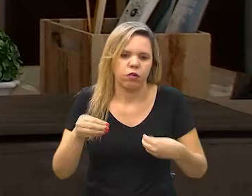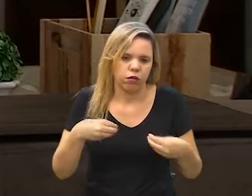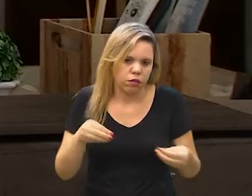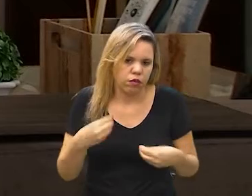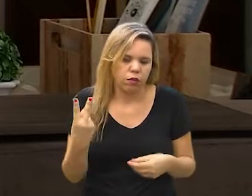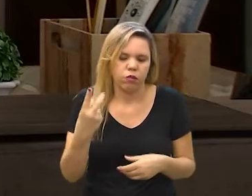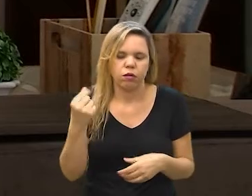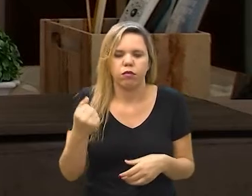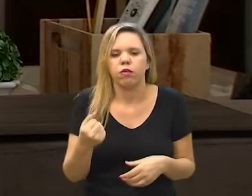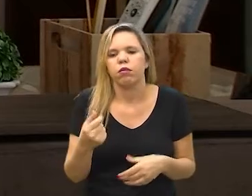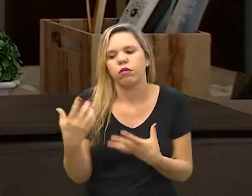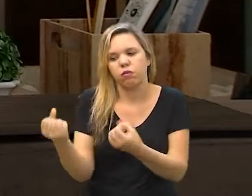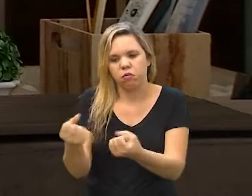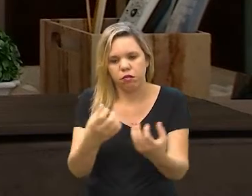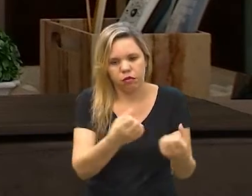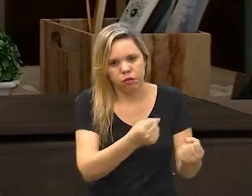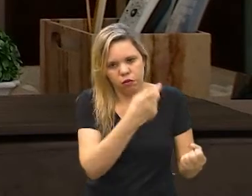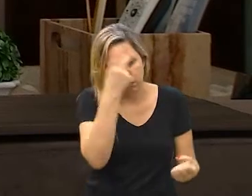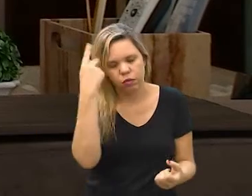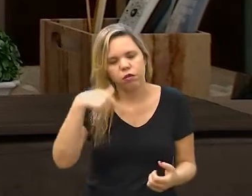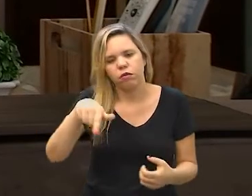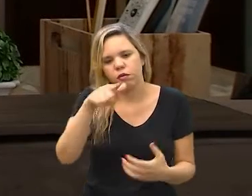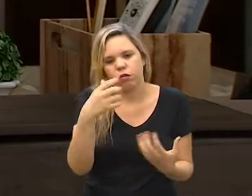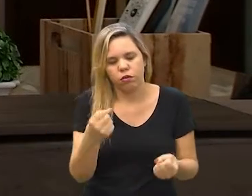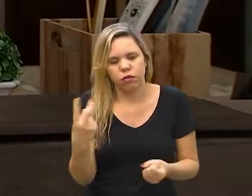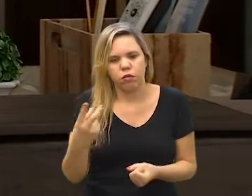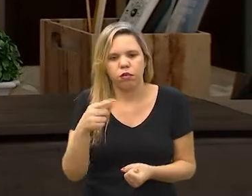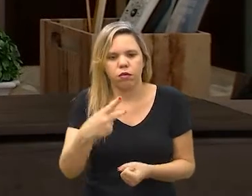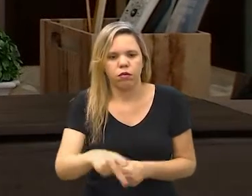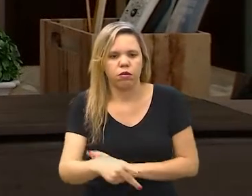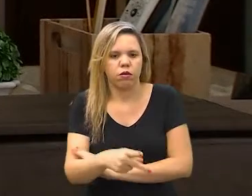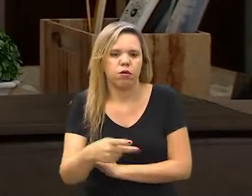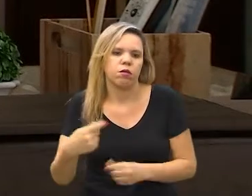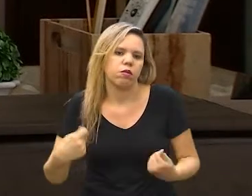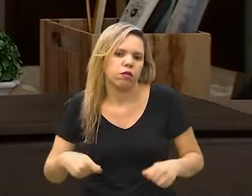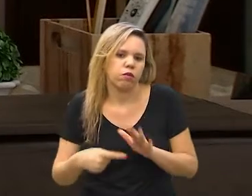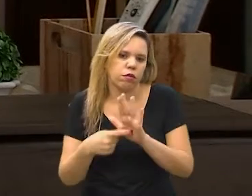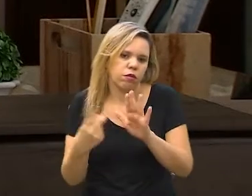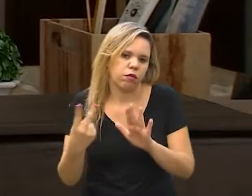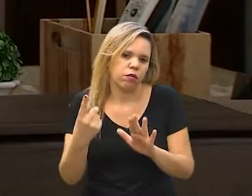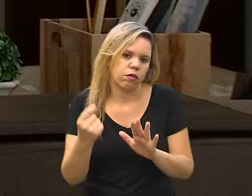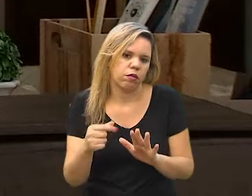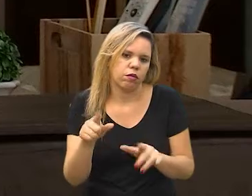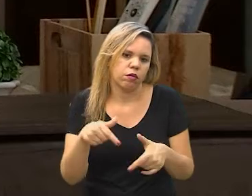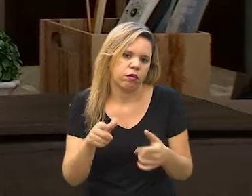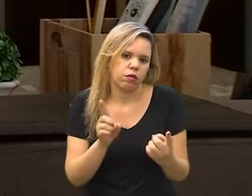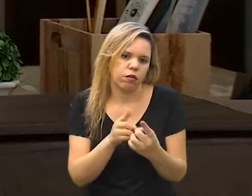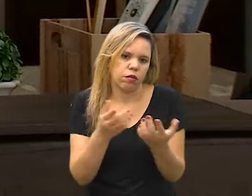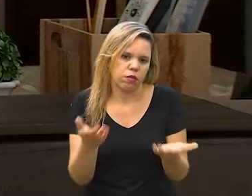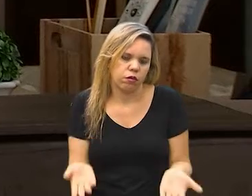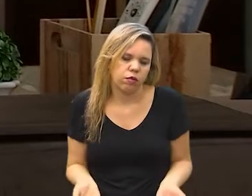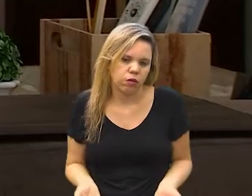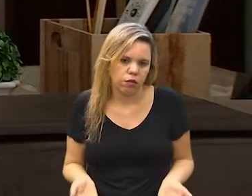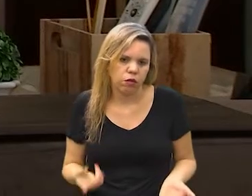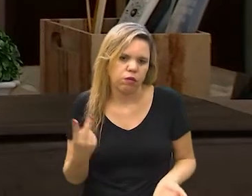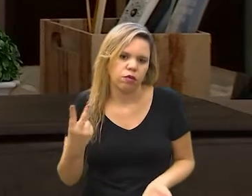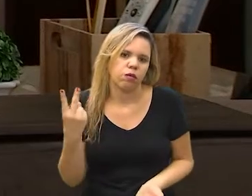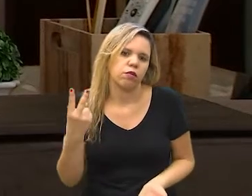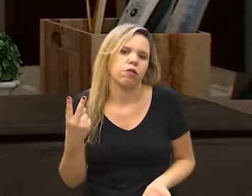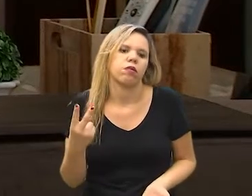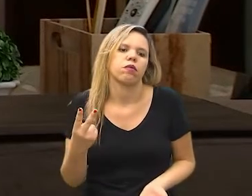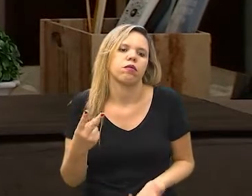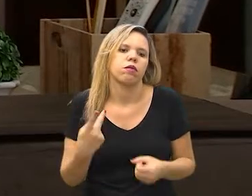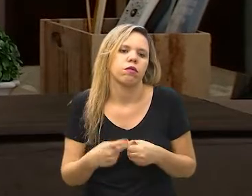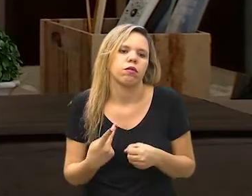preço, depende de aceitação do preço no mercado, você precisa mostrar o valor do teu serviço e o valor do